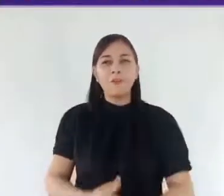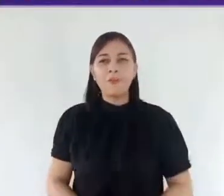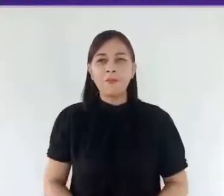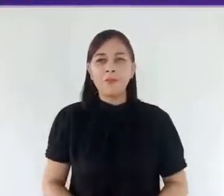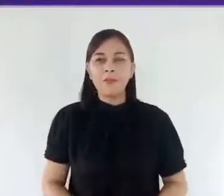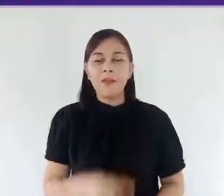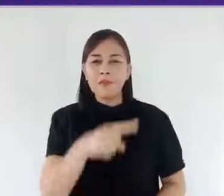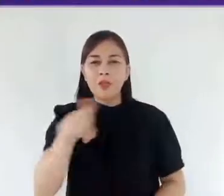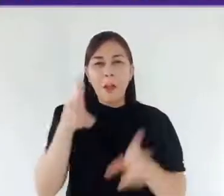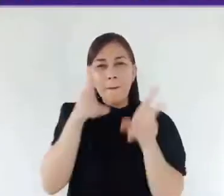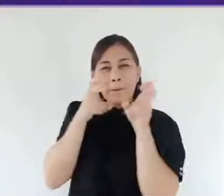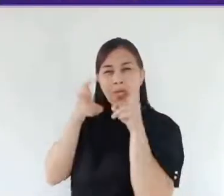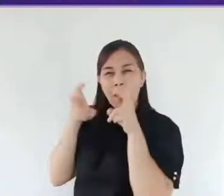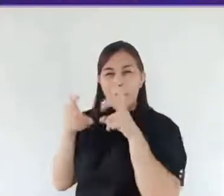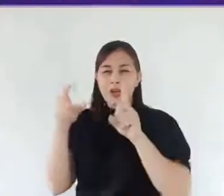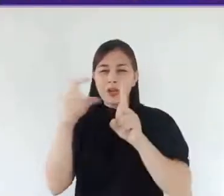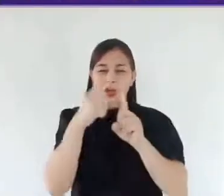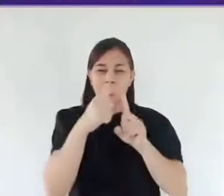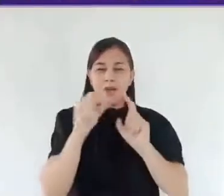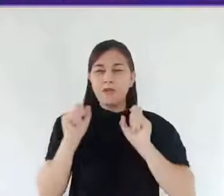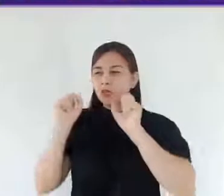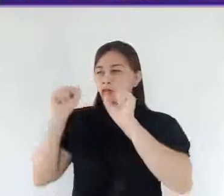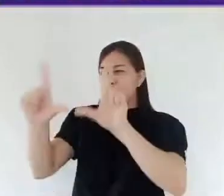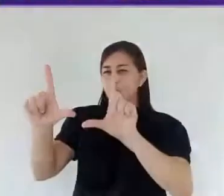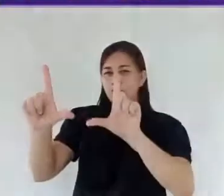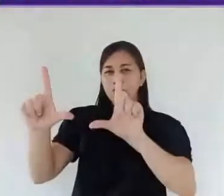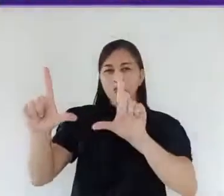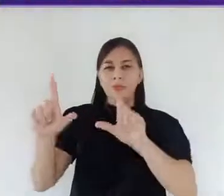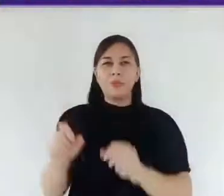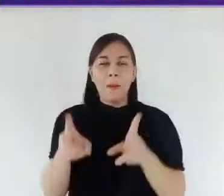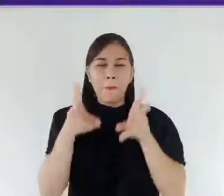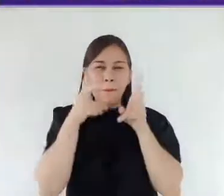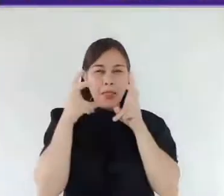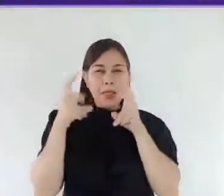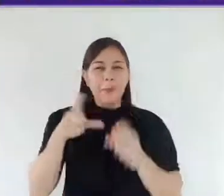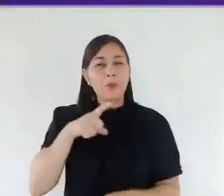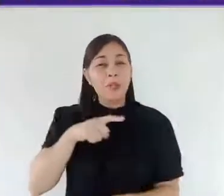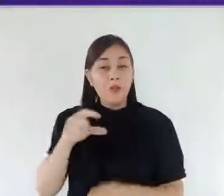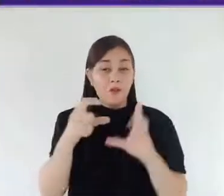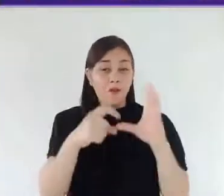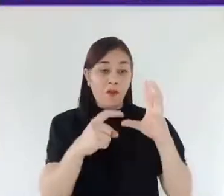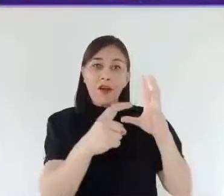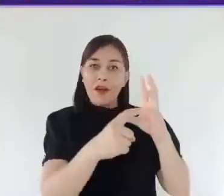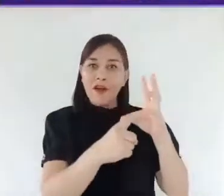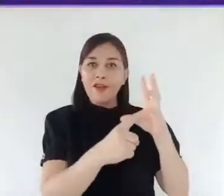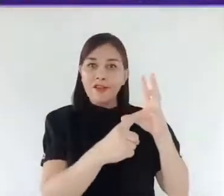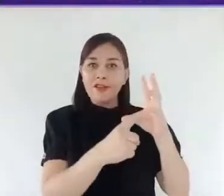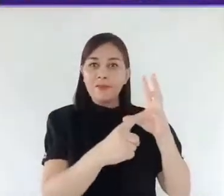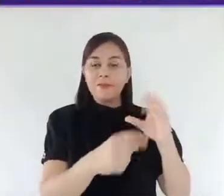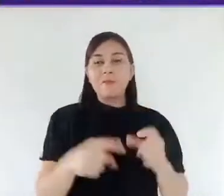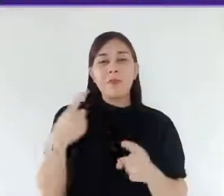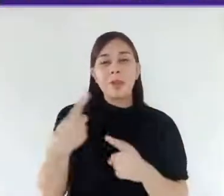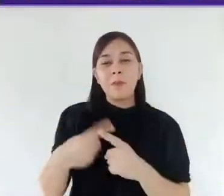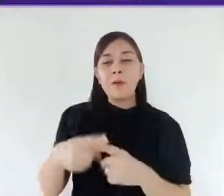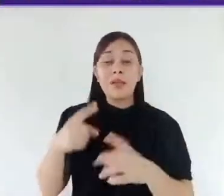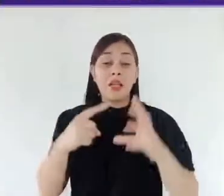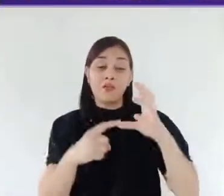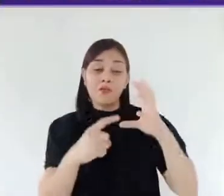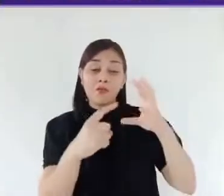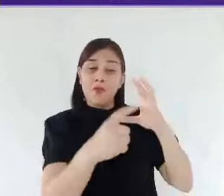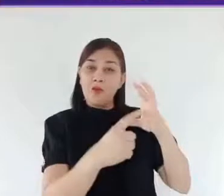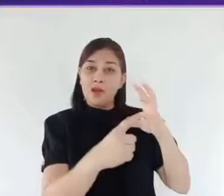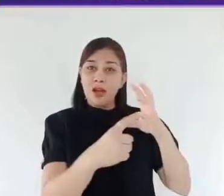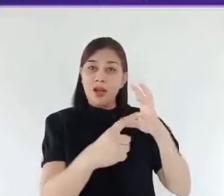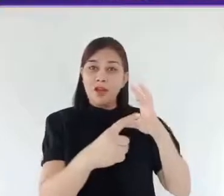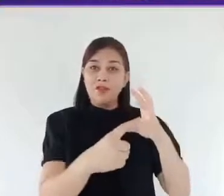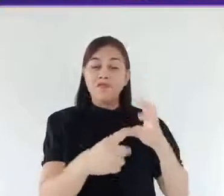palavrinhas aqui atrás de Tia Ângela aparecem as vogais? Já olharam que as vogais estão em